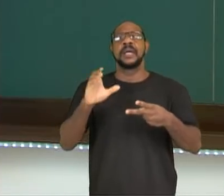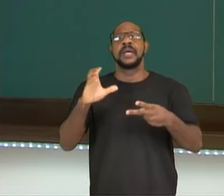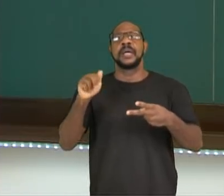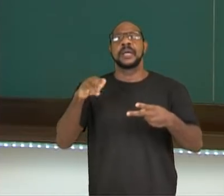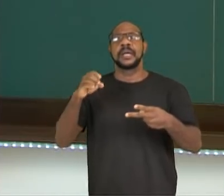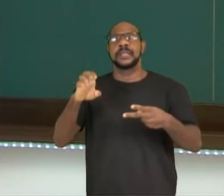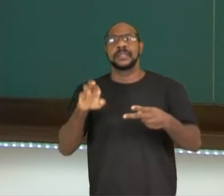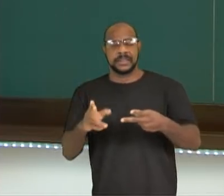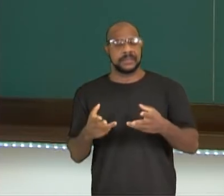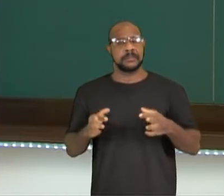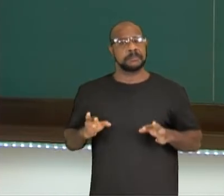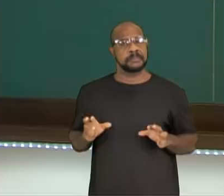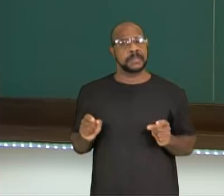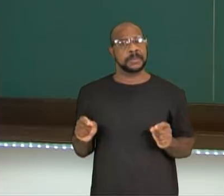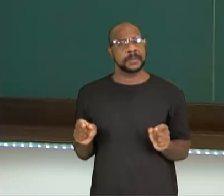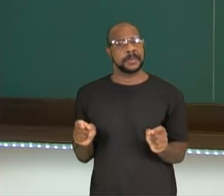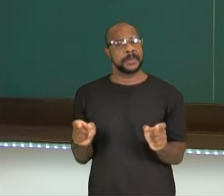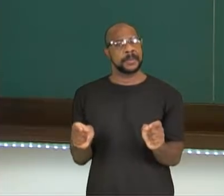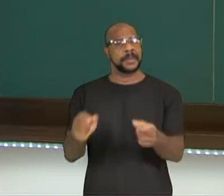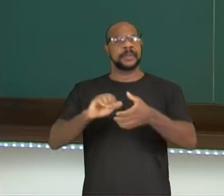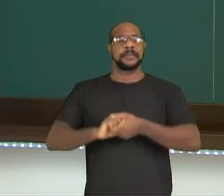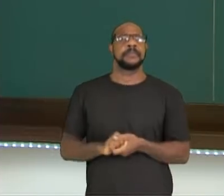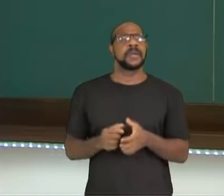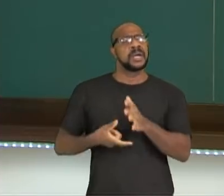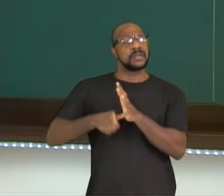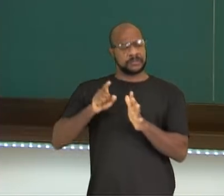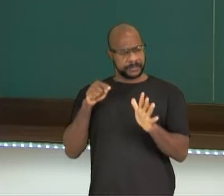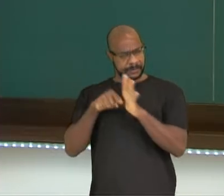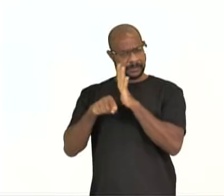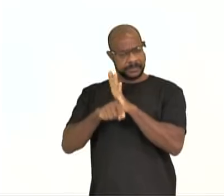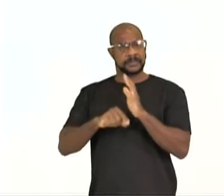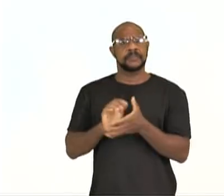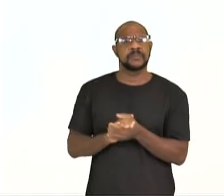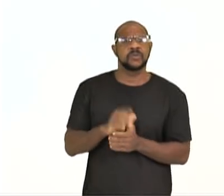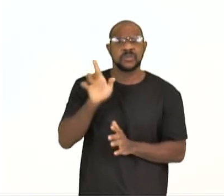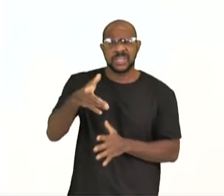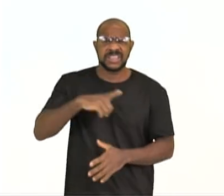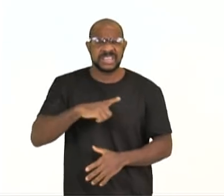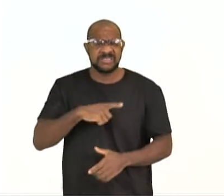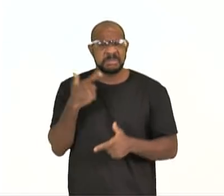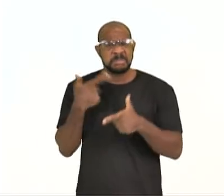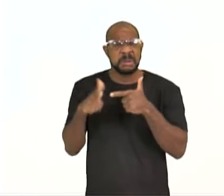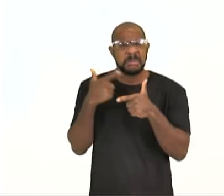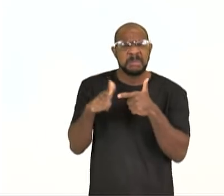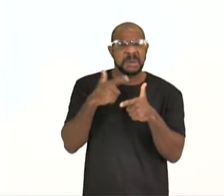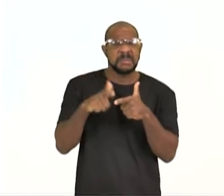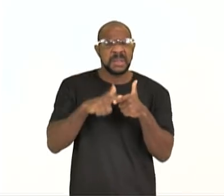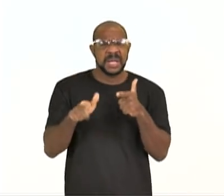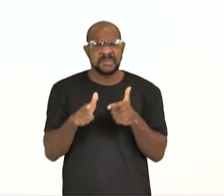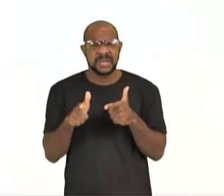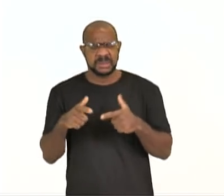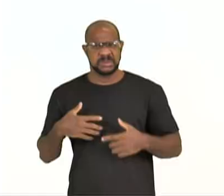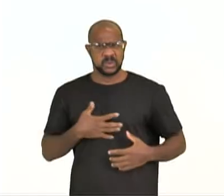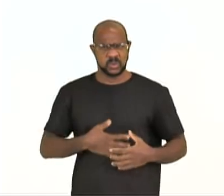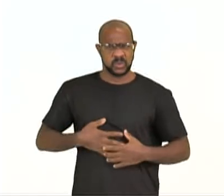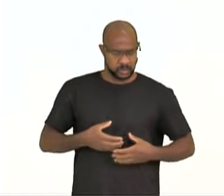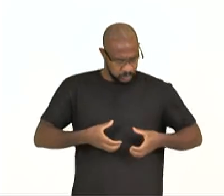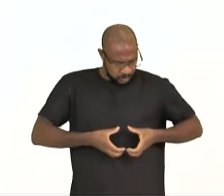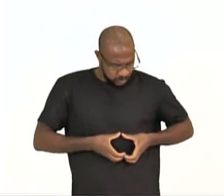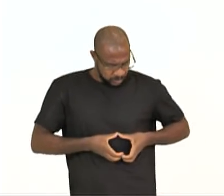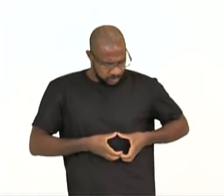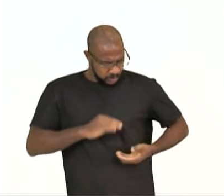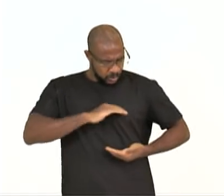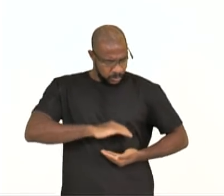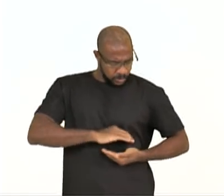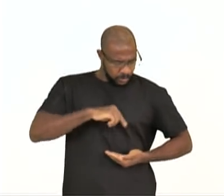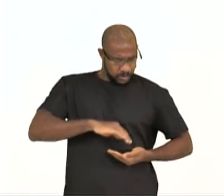Deixa eu te perguntar uma coisa antes da gente dar continuidade. Você já teve algum problema com o seu estômago? Alguma